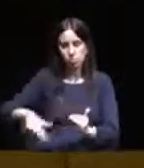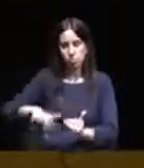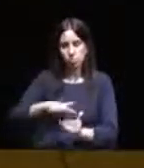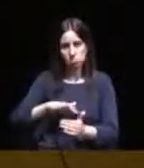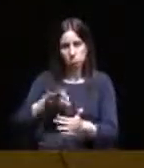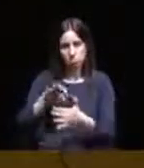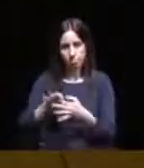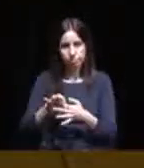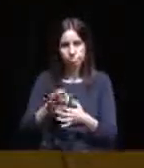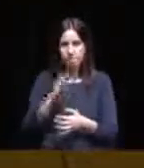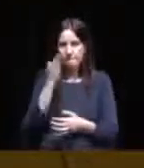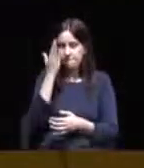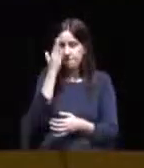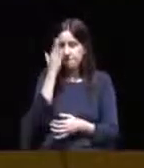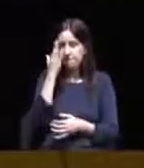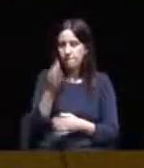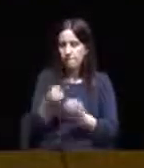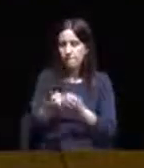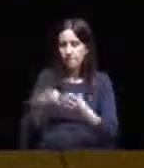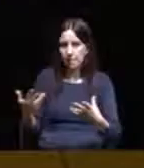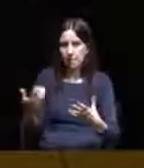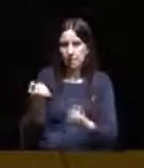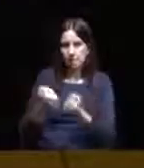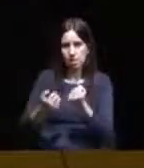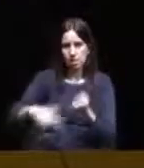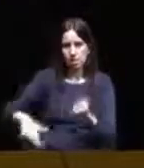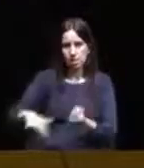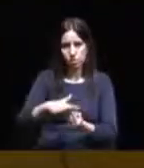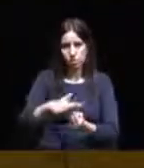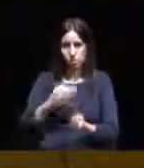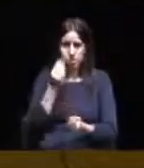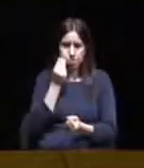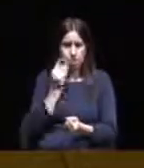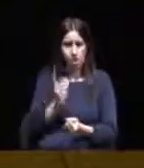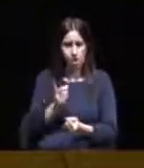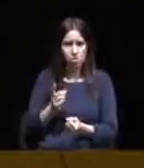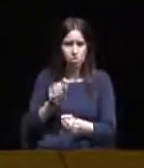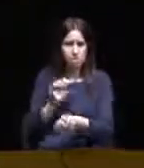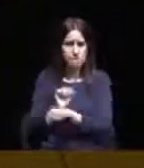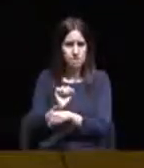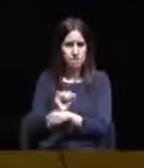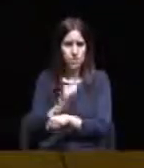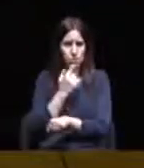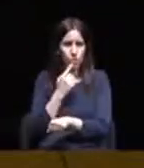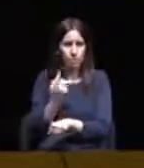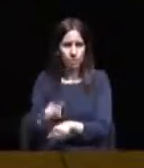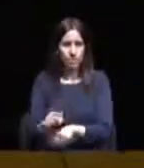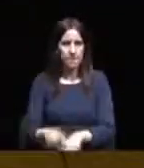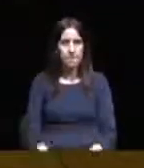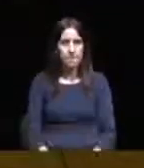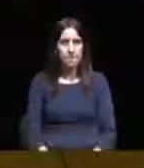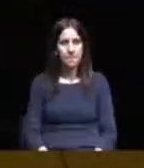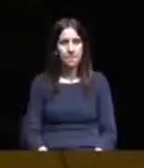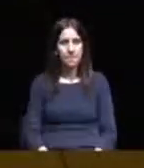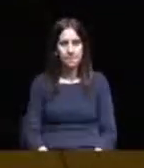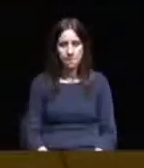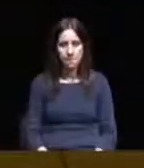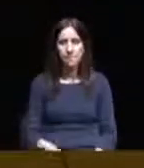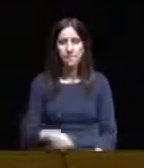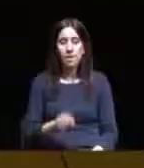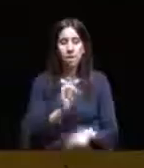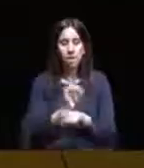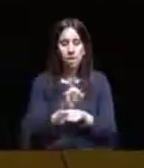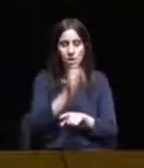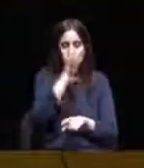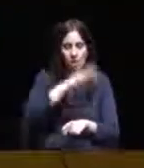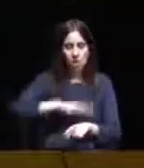negativos associados ao previsível aumento de tráfego nesta zona, já de si bastante congestionada. Isto tendo em vista os